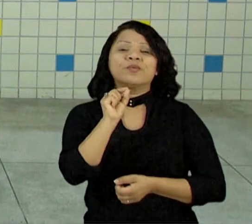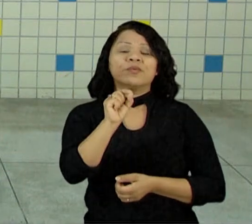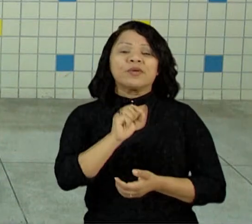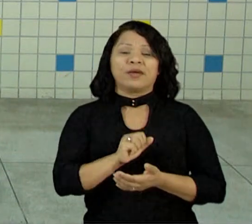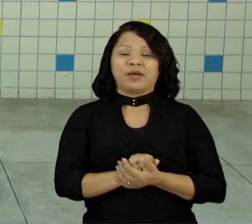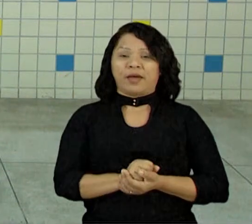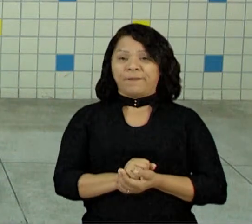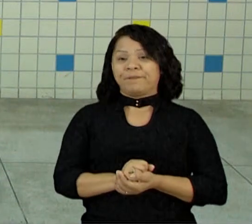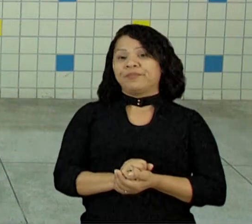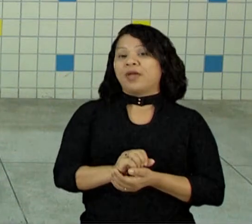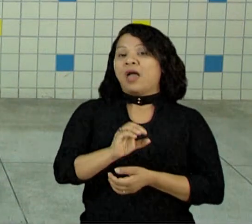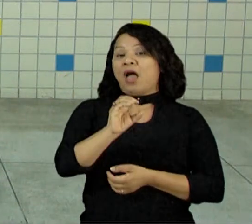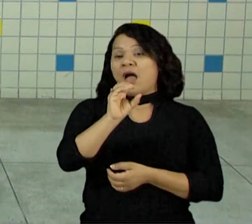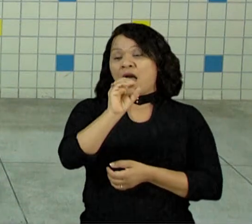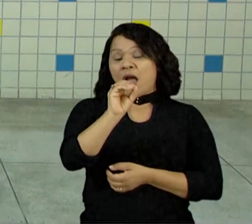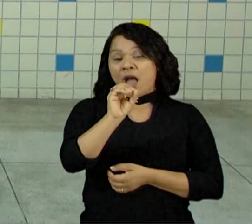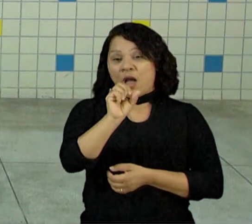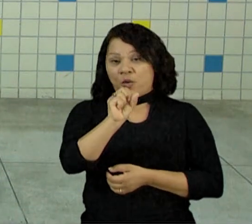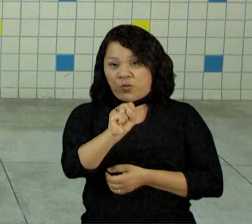Os, as,